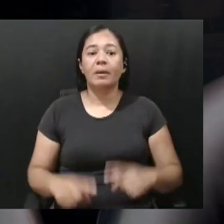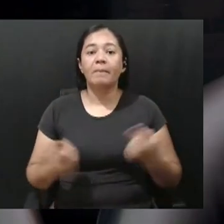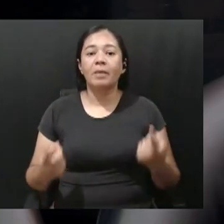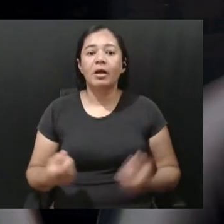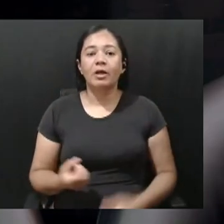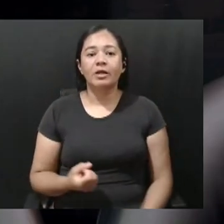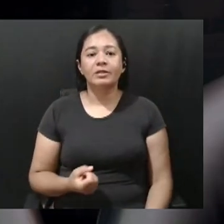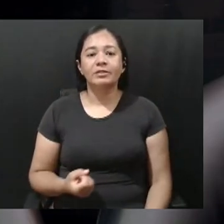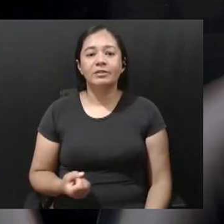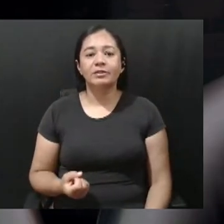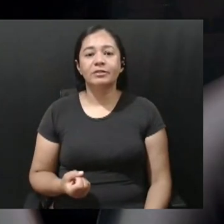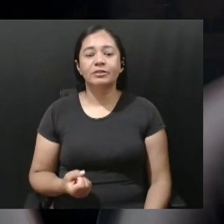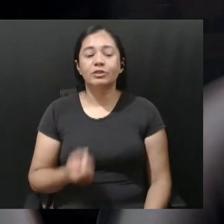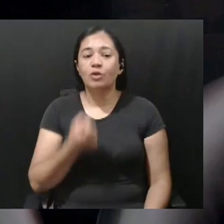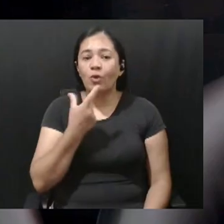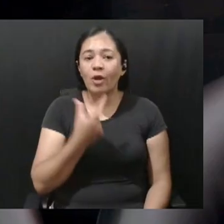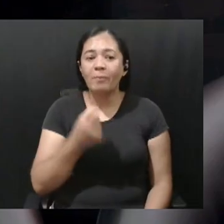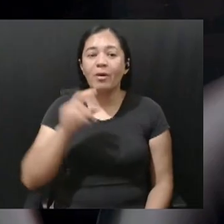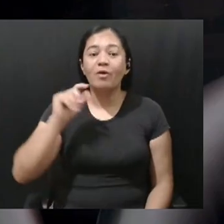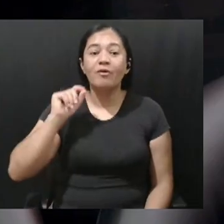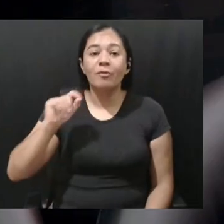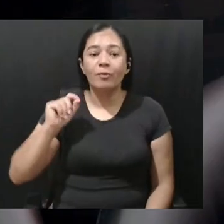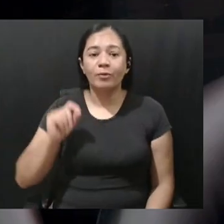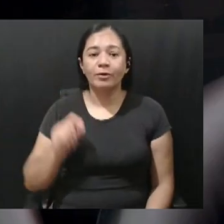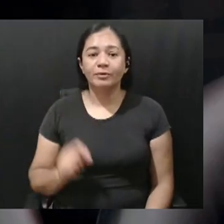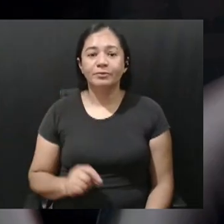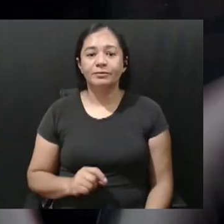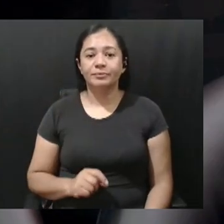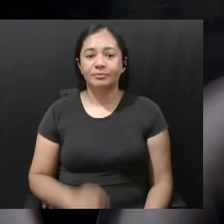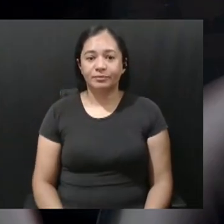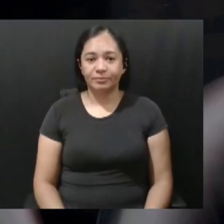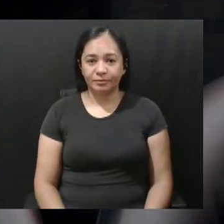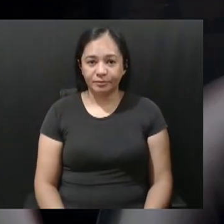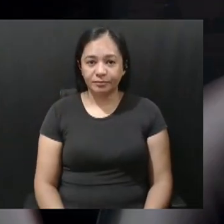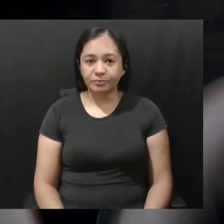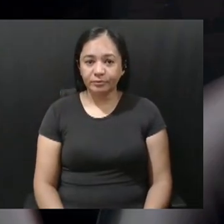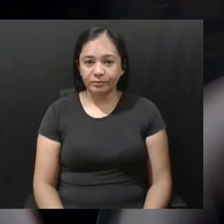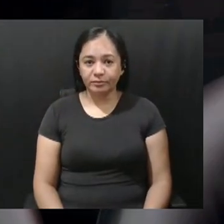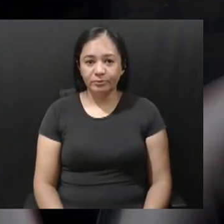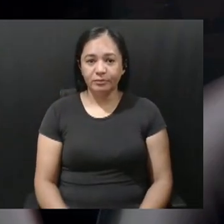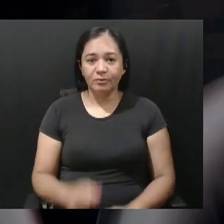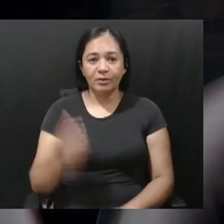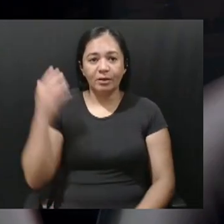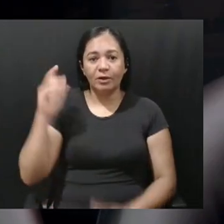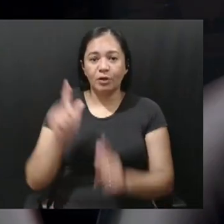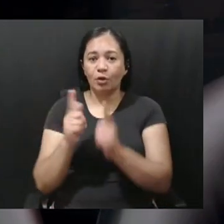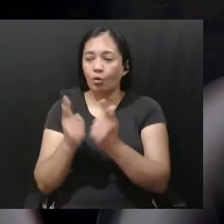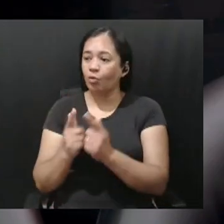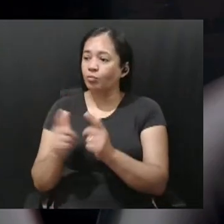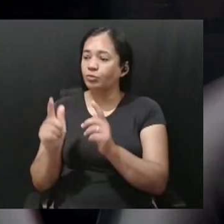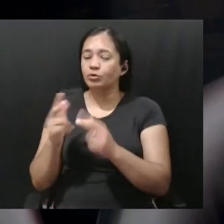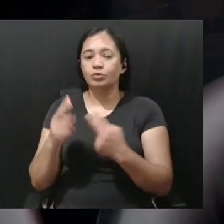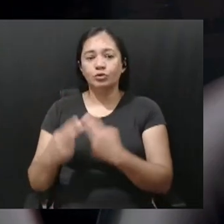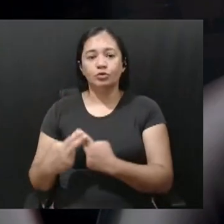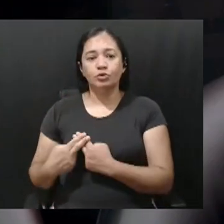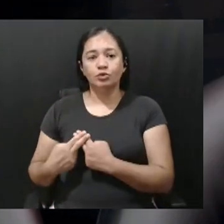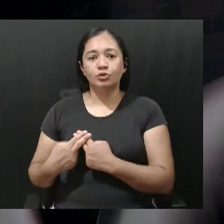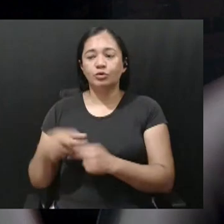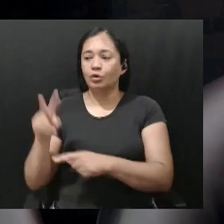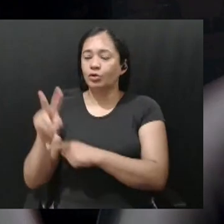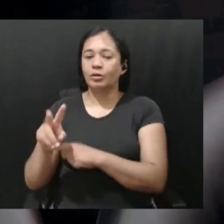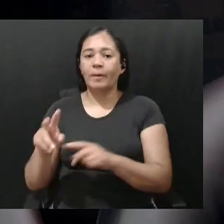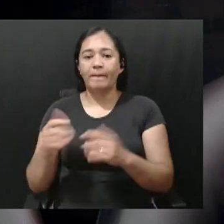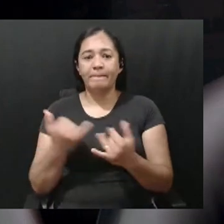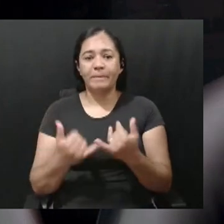né? Eu cuido, né? Até mês passado eu cuidava de um grupo de luto, né? E parece que é contraditória essa frase, mas assim, o